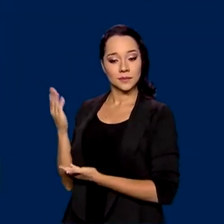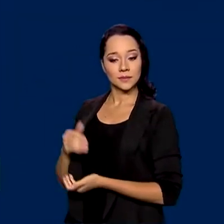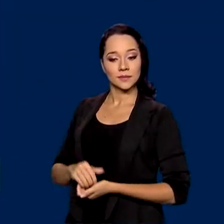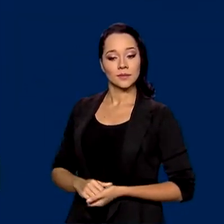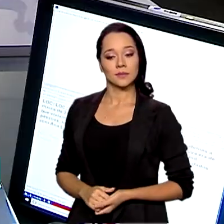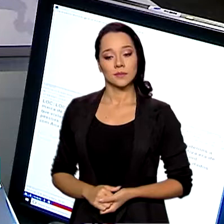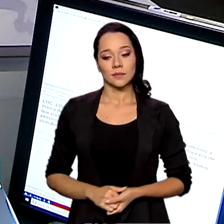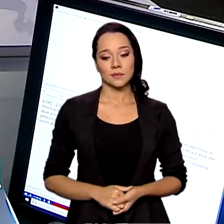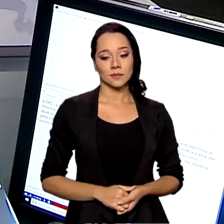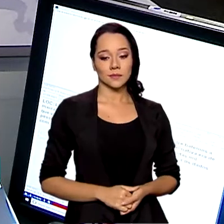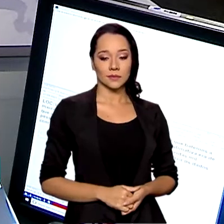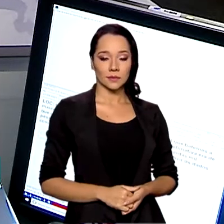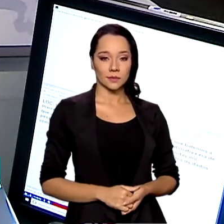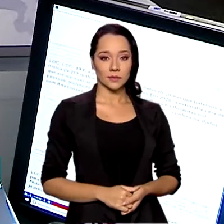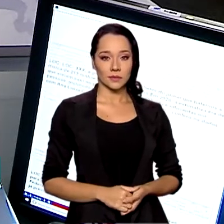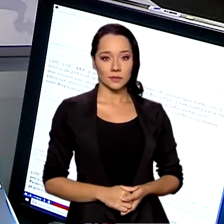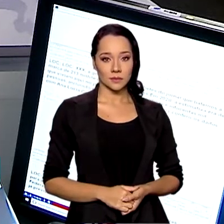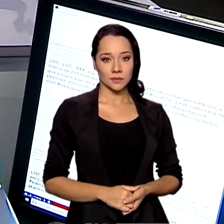Vitor Ribeiro.